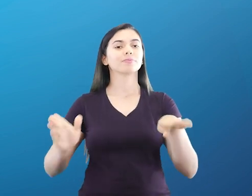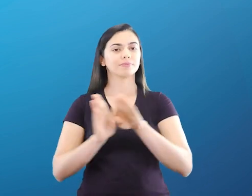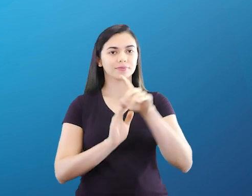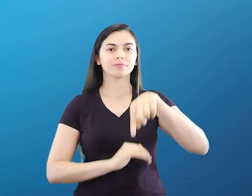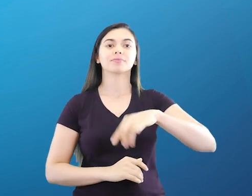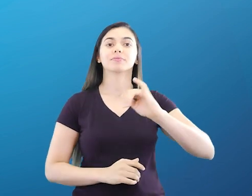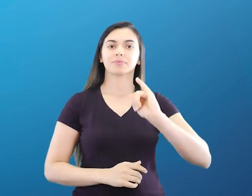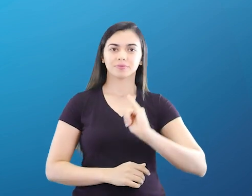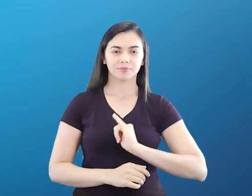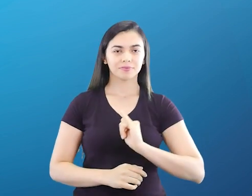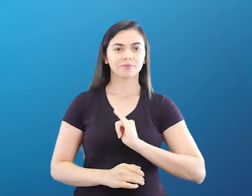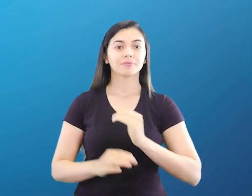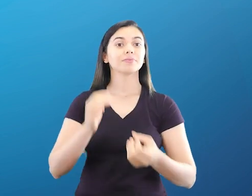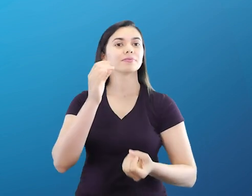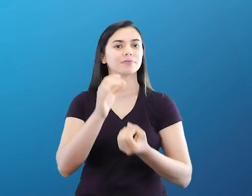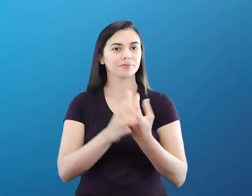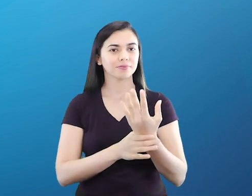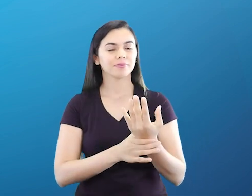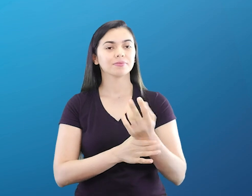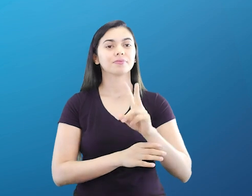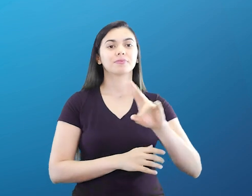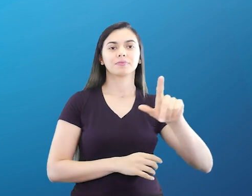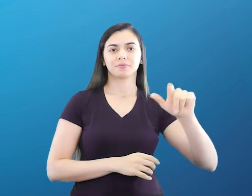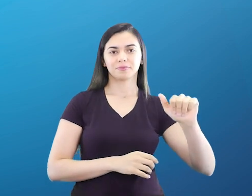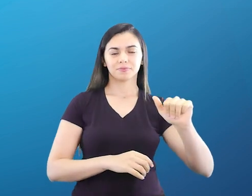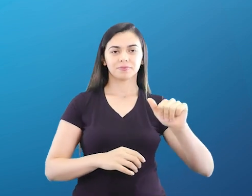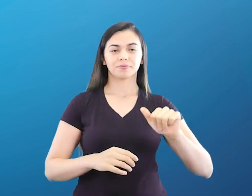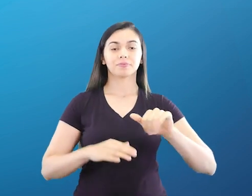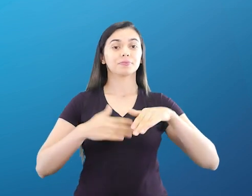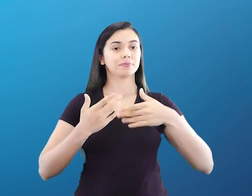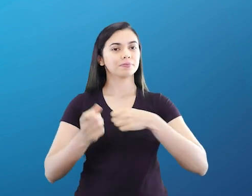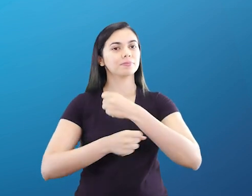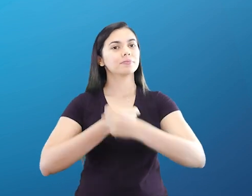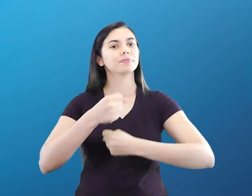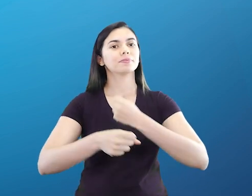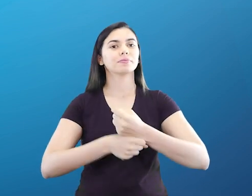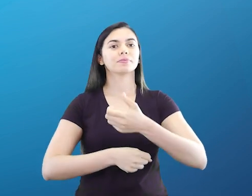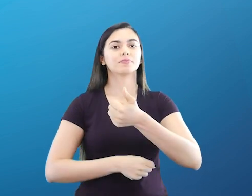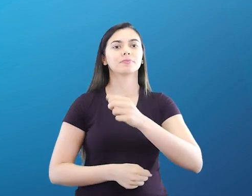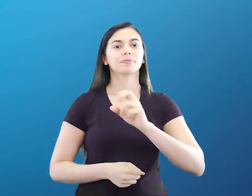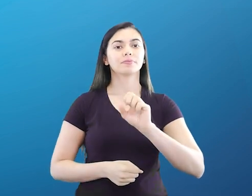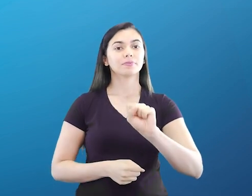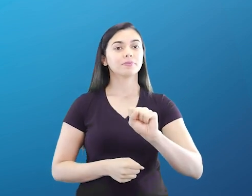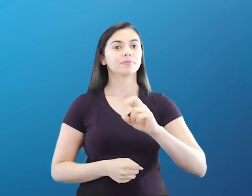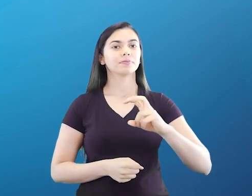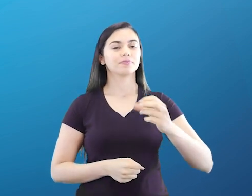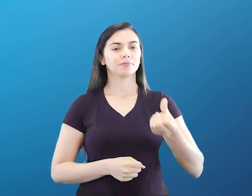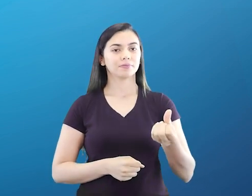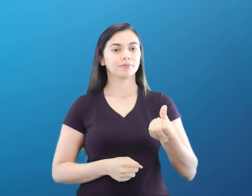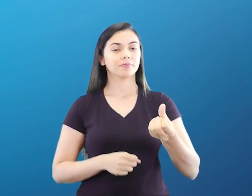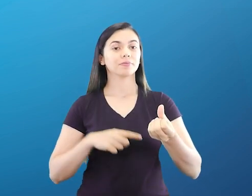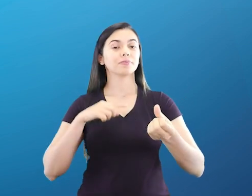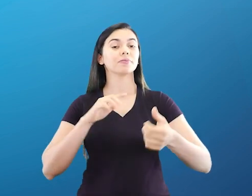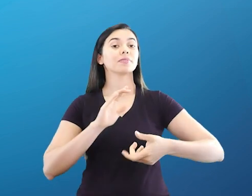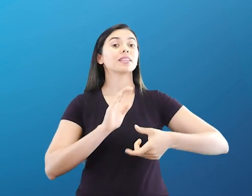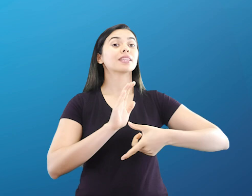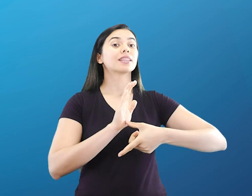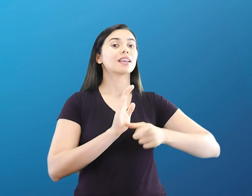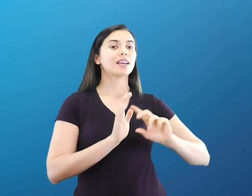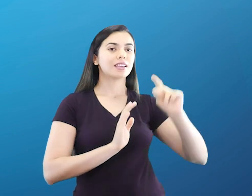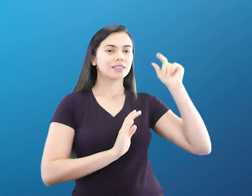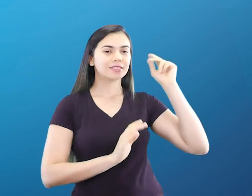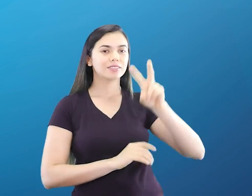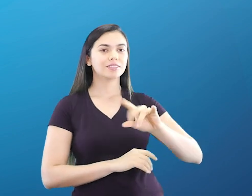chegou em Imperatriz, né, para fundar a vila. Em 1856, a vila que até então